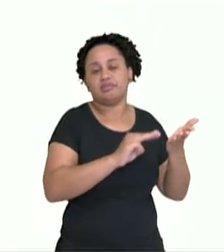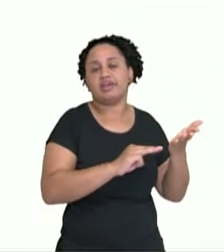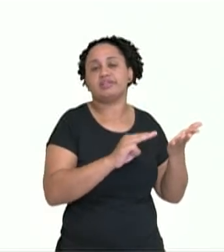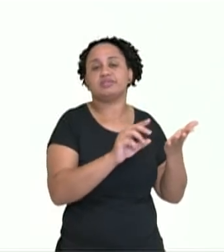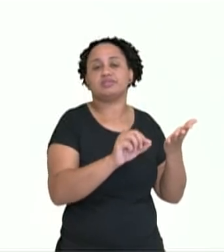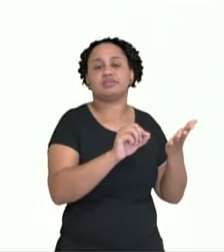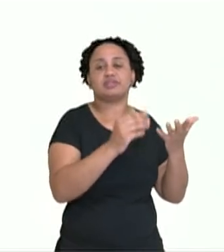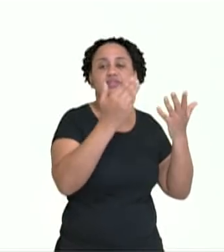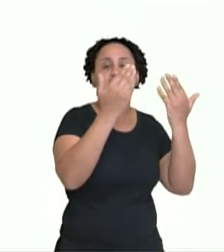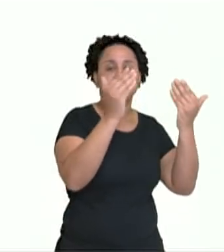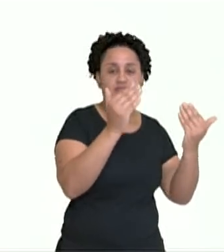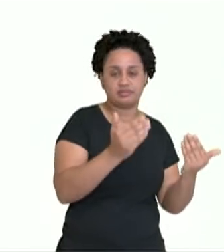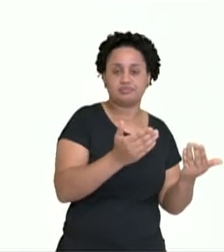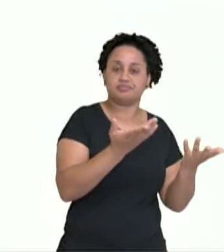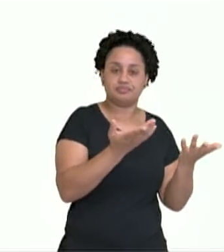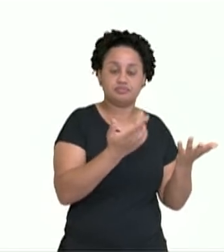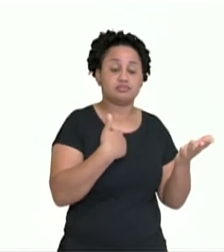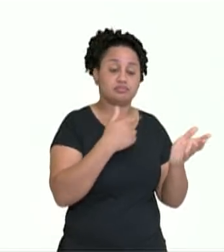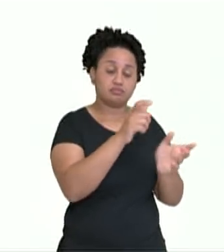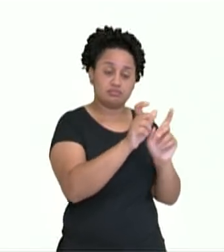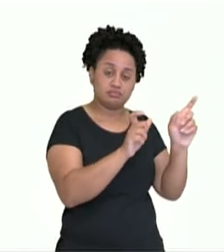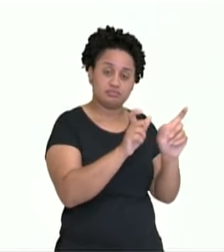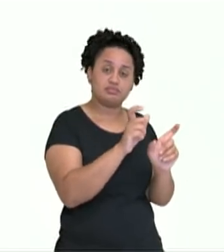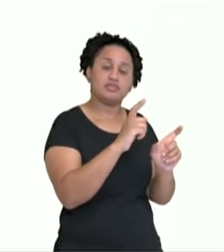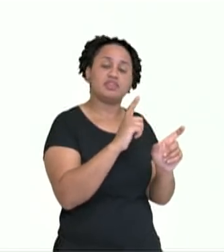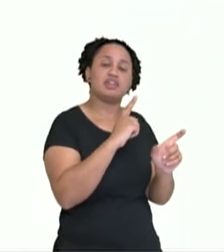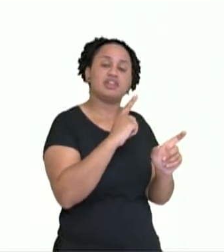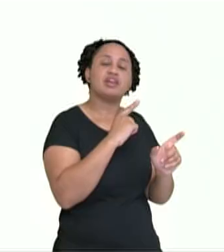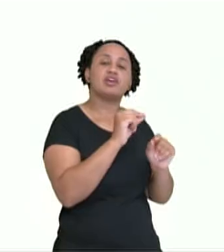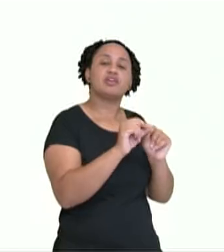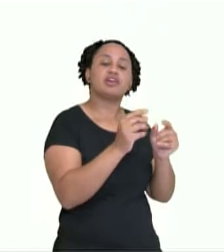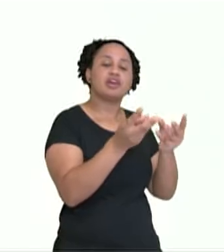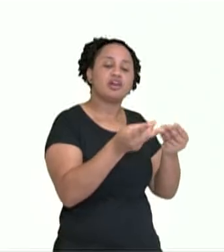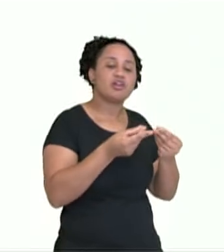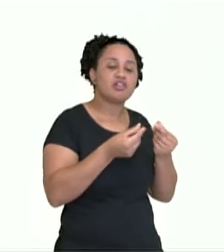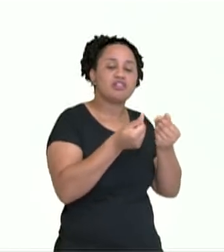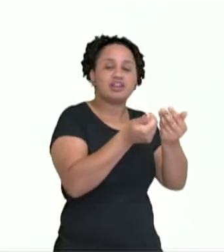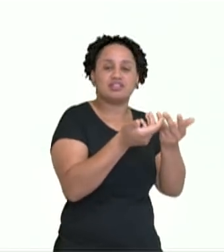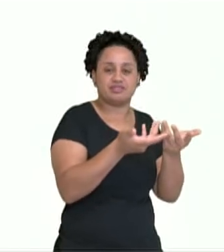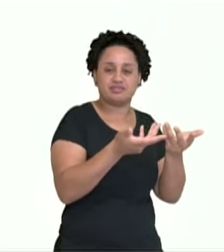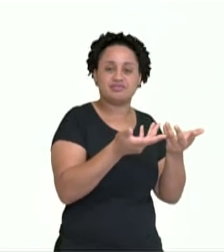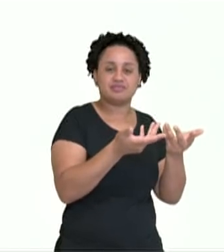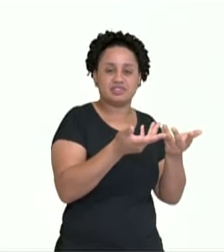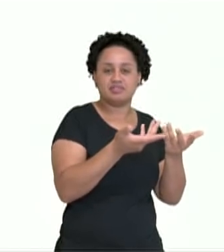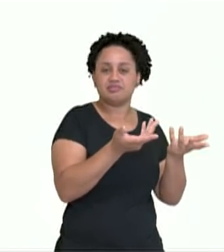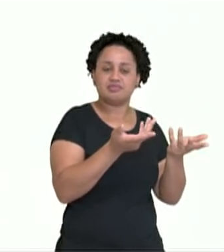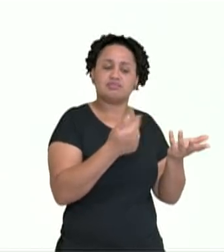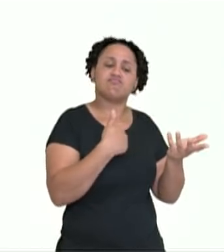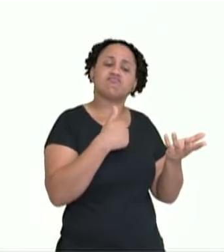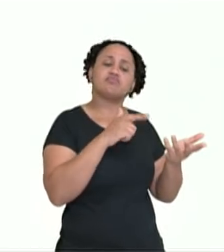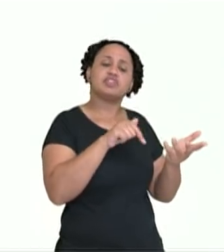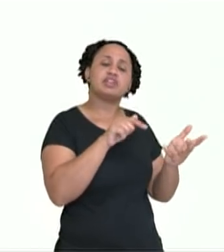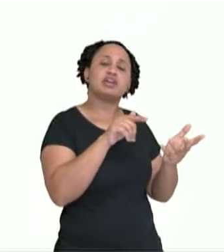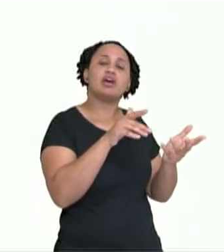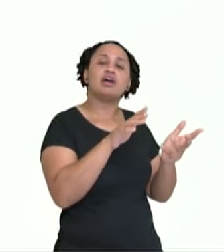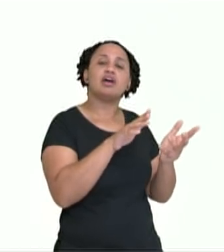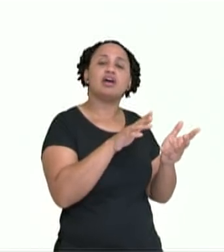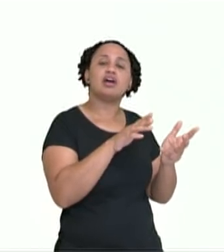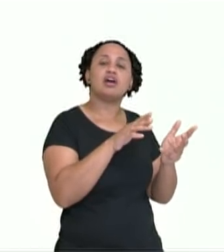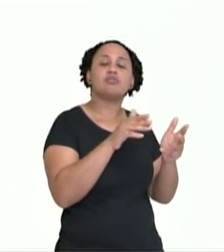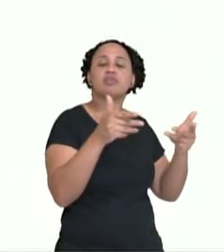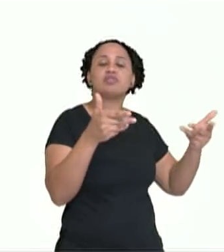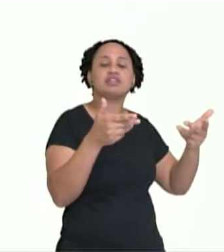é analisado. Como a palavra diz mesmo, ele é qualitativo, que vem, né, de uma questão voltada a